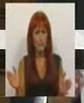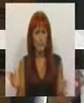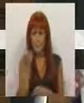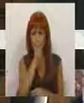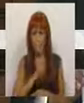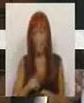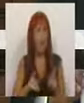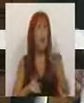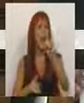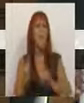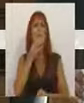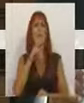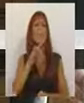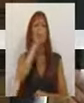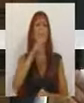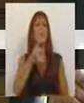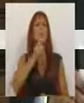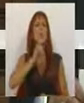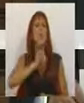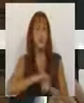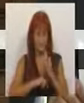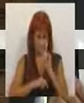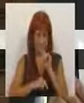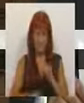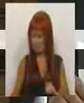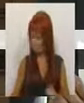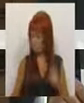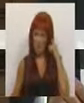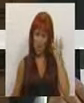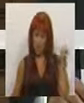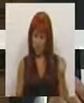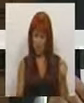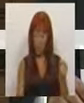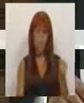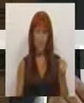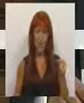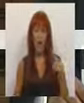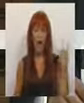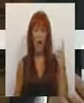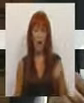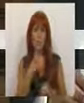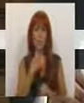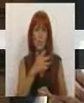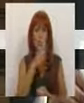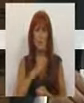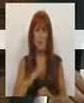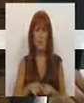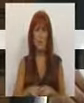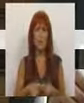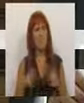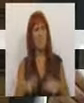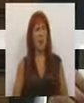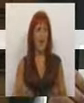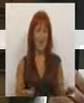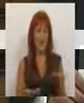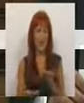a execução, não, mas falou da questão dos Açores. Penso que algumas das questões que levantou, e tendo vindo de